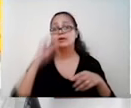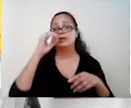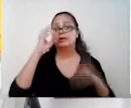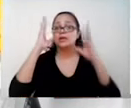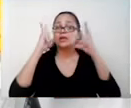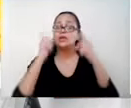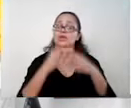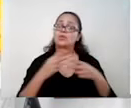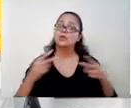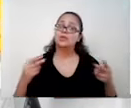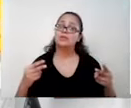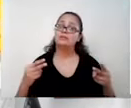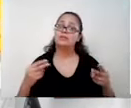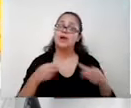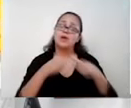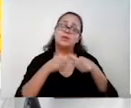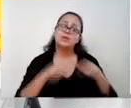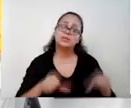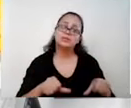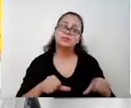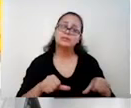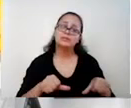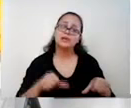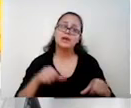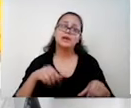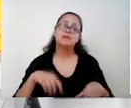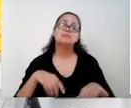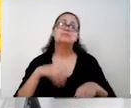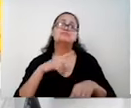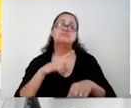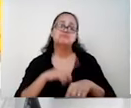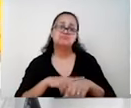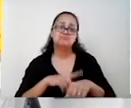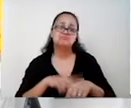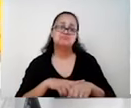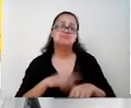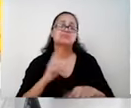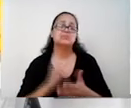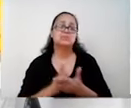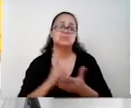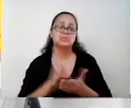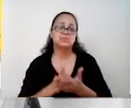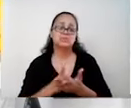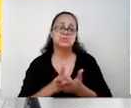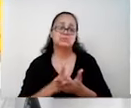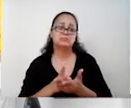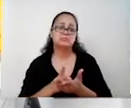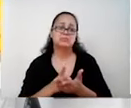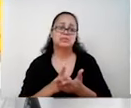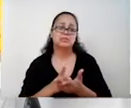maior parte do tempo. Nesse local ele se alimenta, ele se reproduz, ele passa